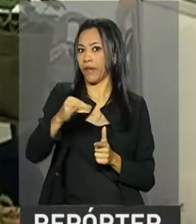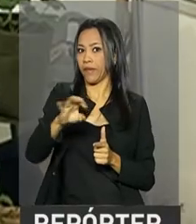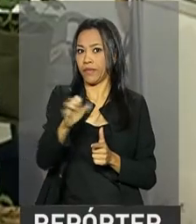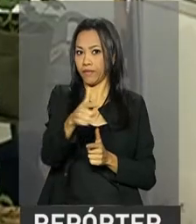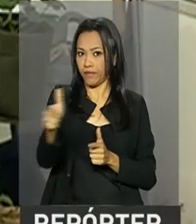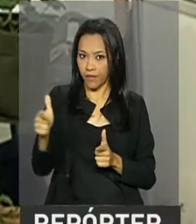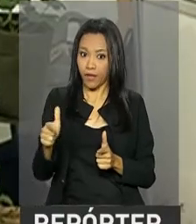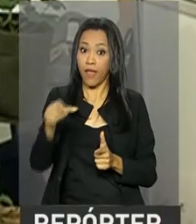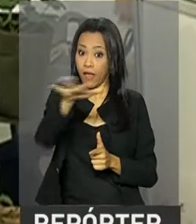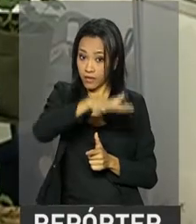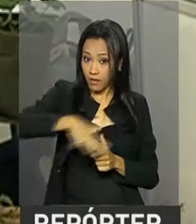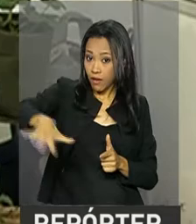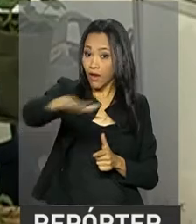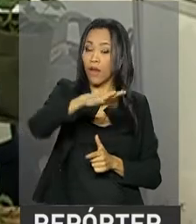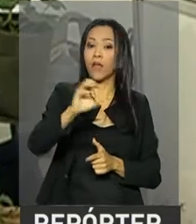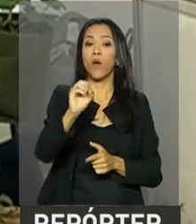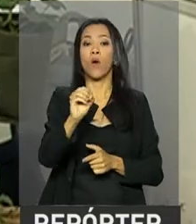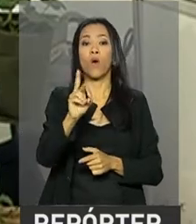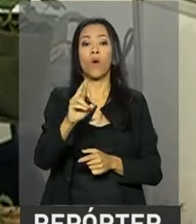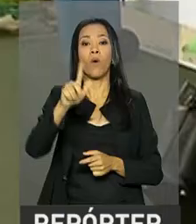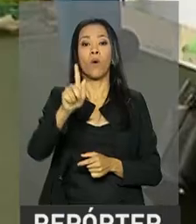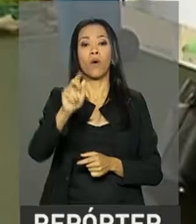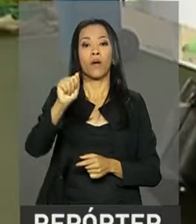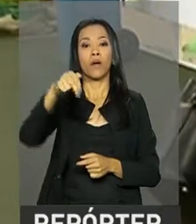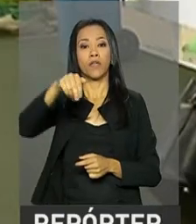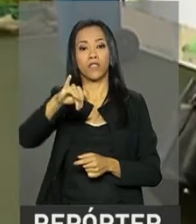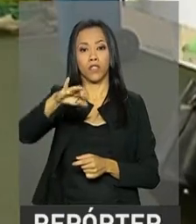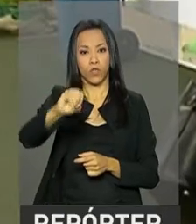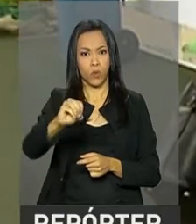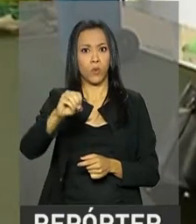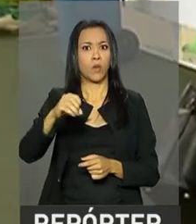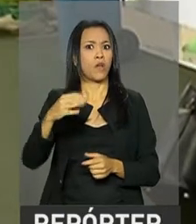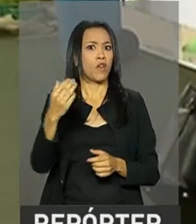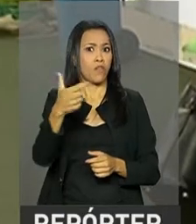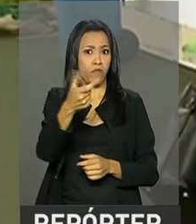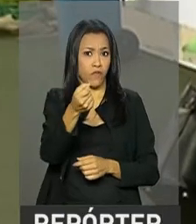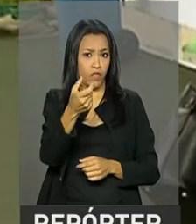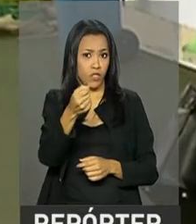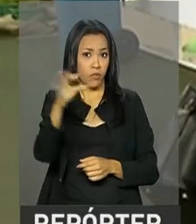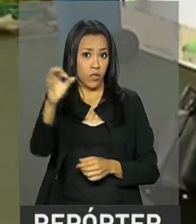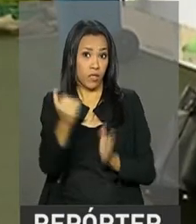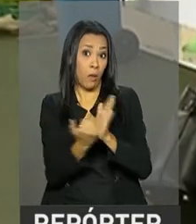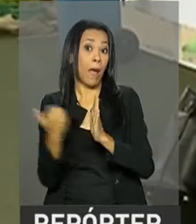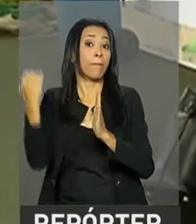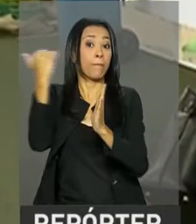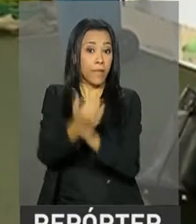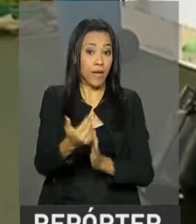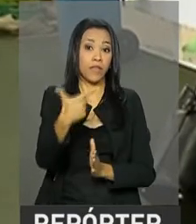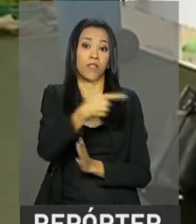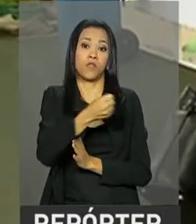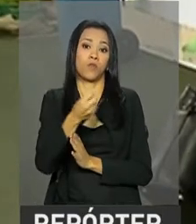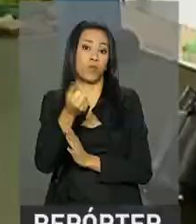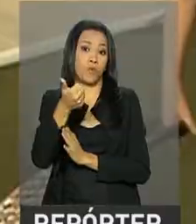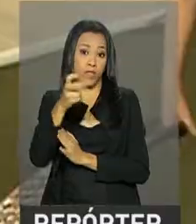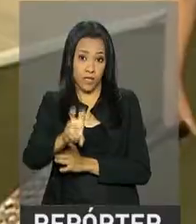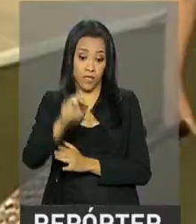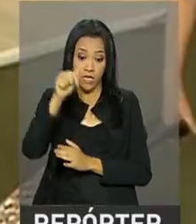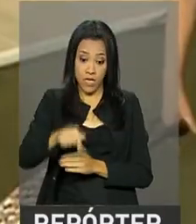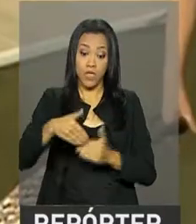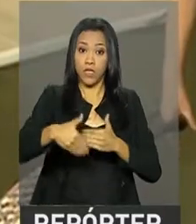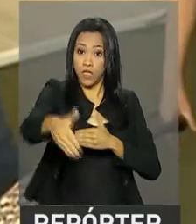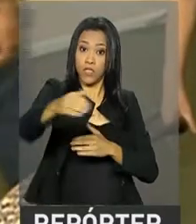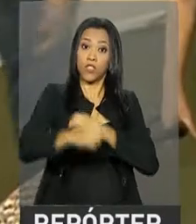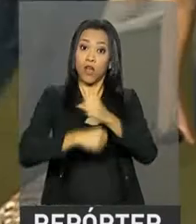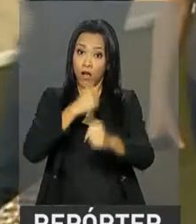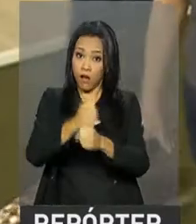ano passado, o setor faturou R$3 bilhões, 20% mais que em 2015, e as perspectivas para este ano é chegar